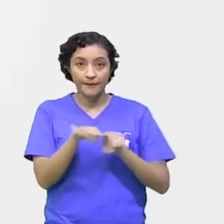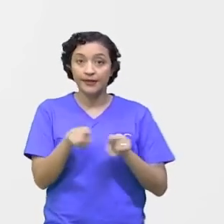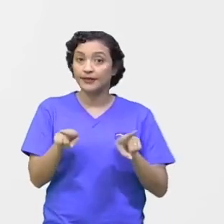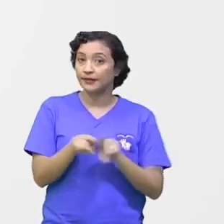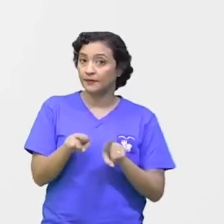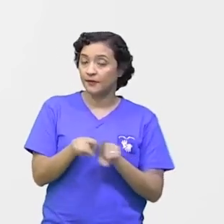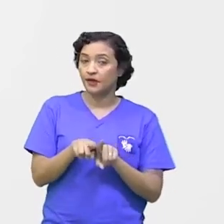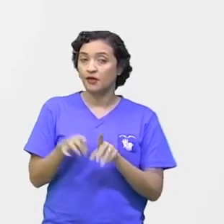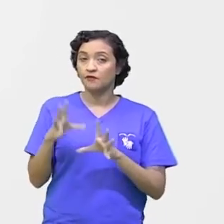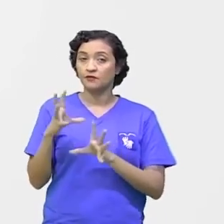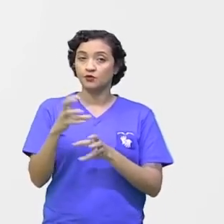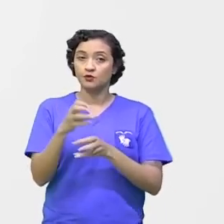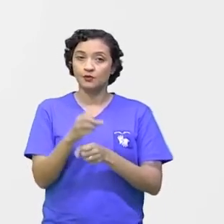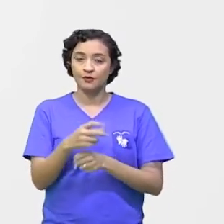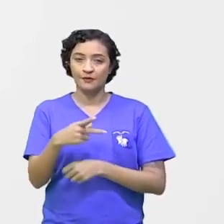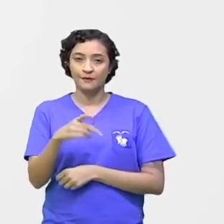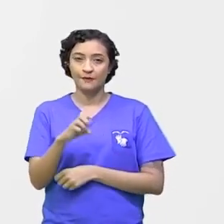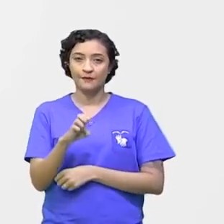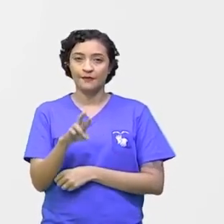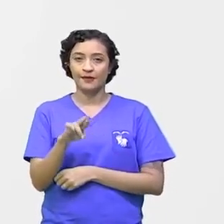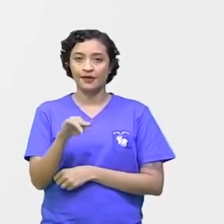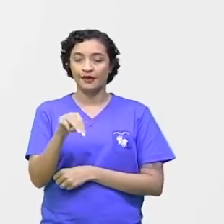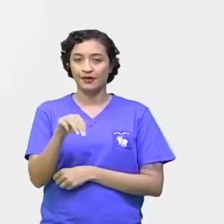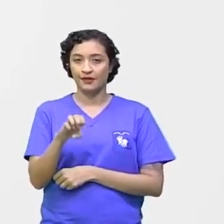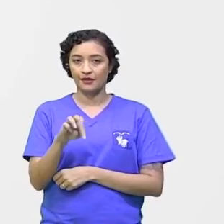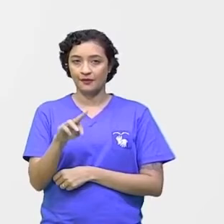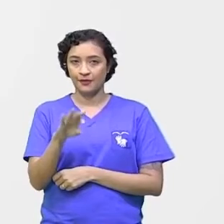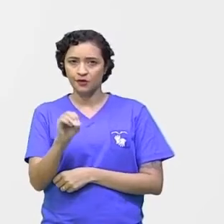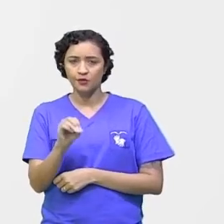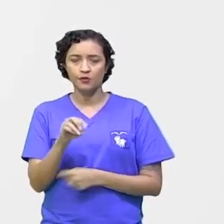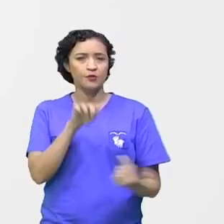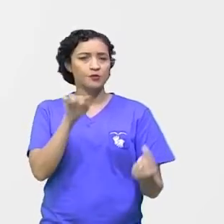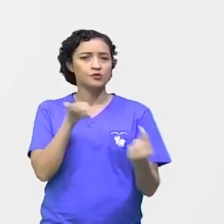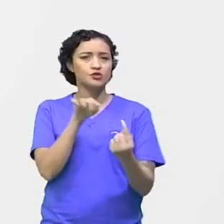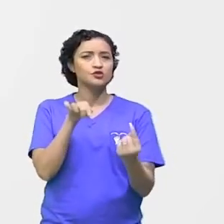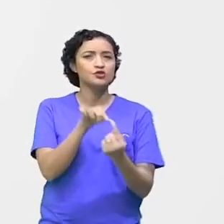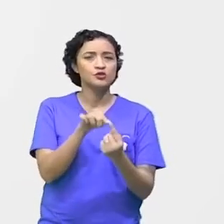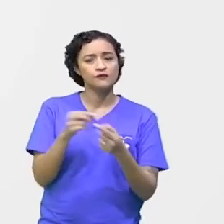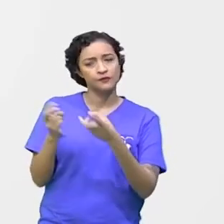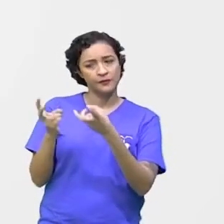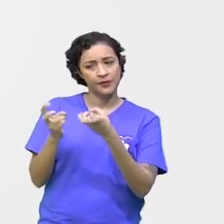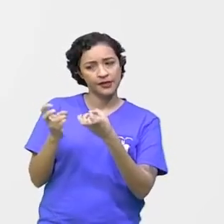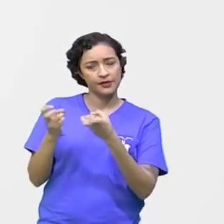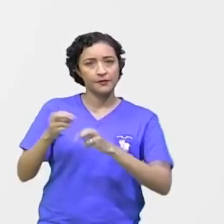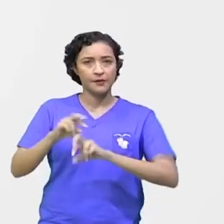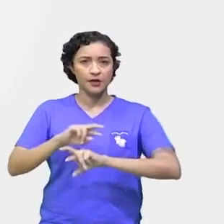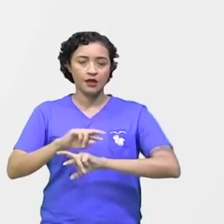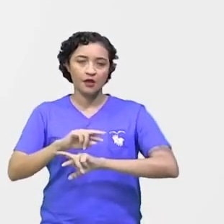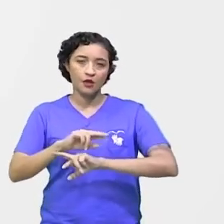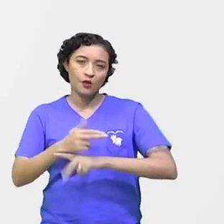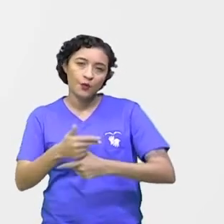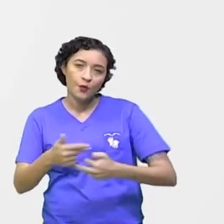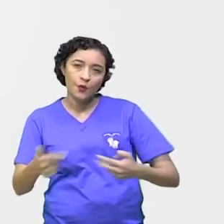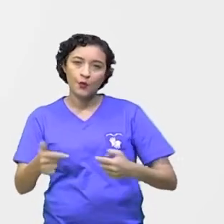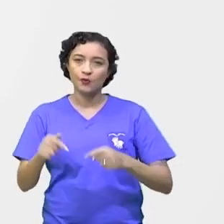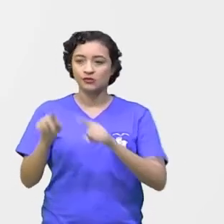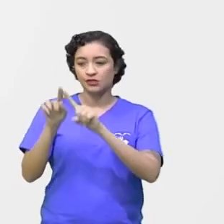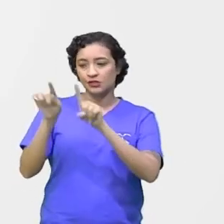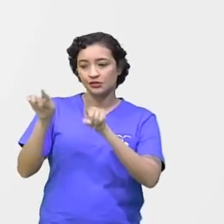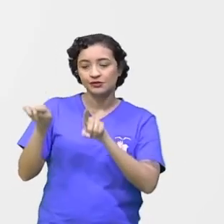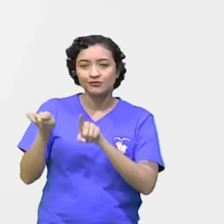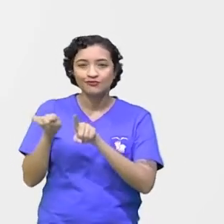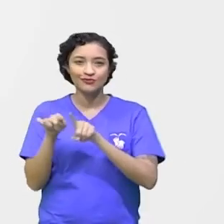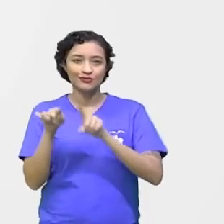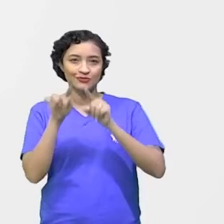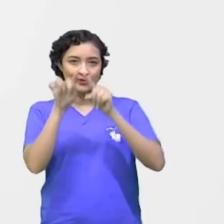perímetro. Qual é a nossa habilidade? Identificar propriedades comuns e diferenças entre figuras planas,